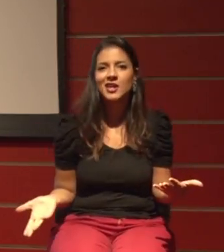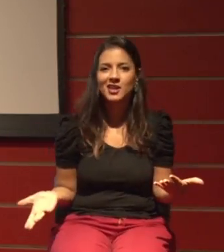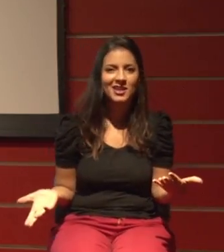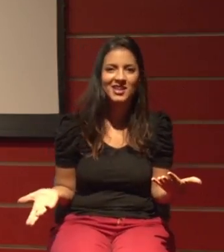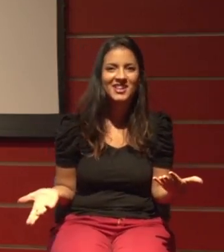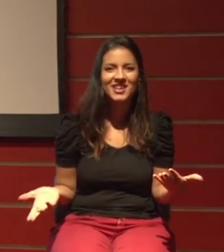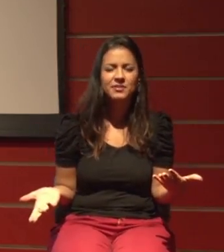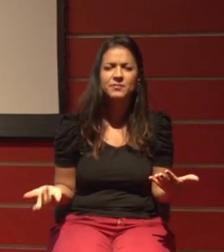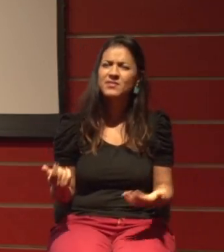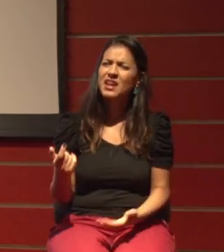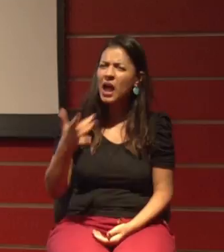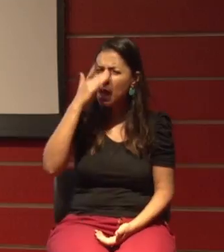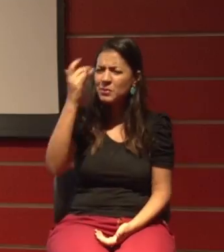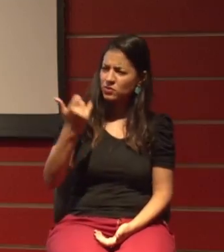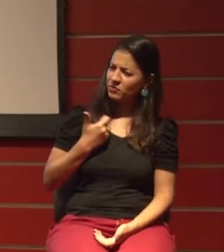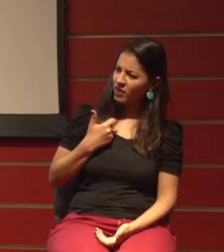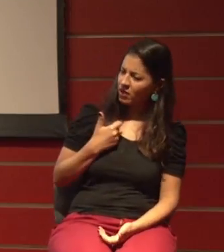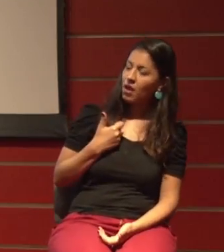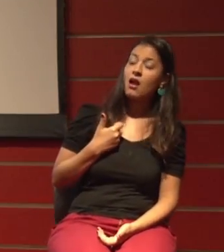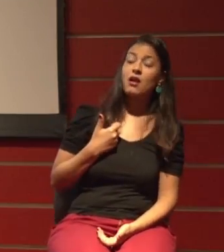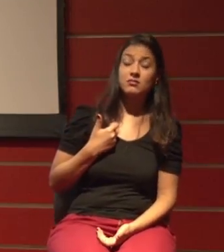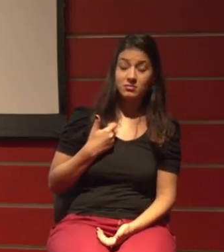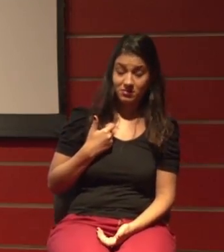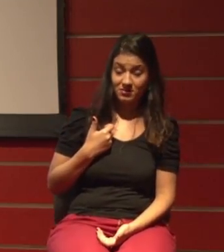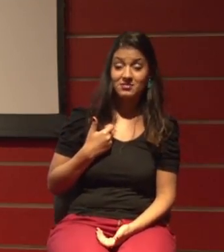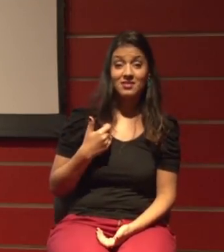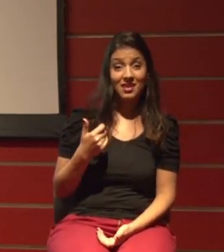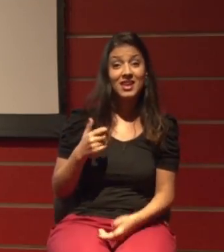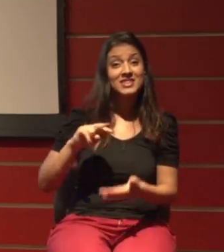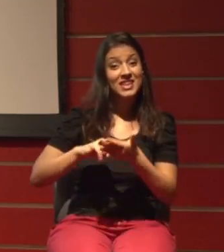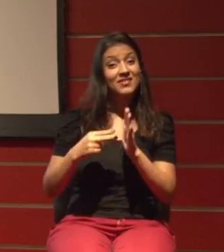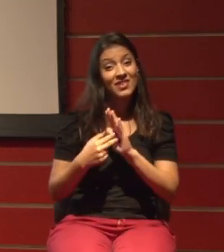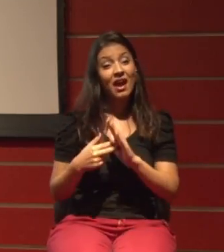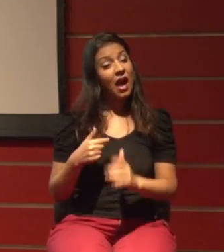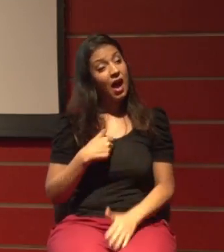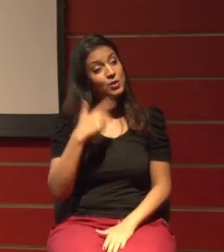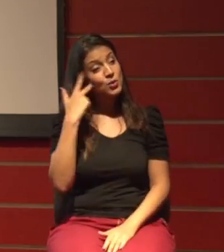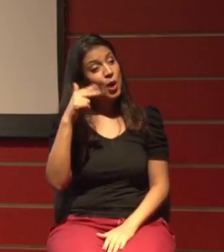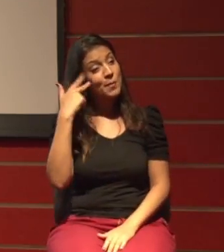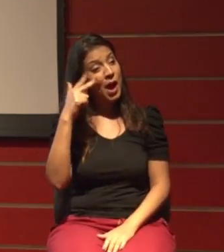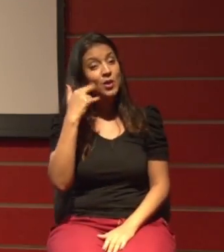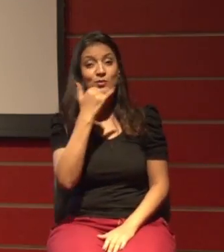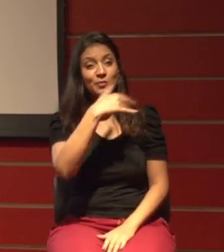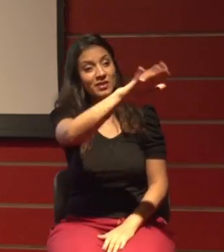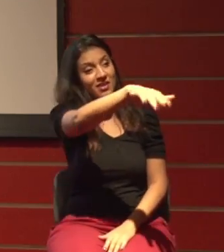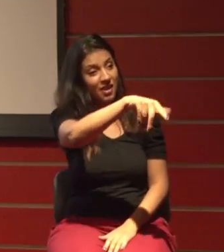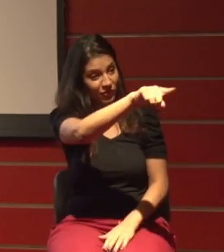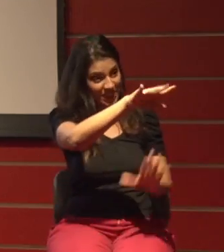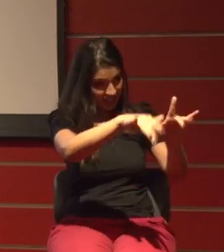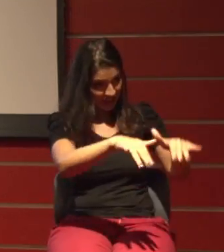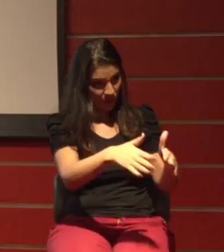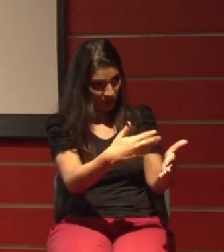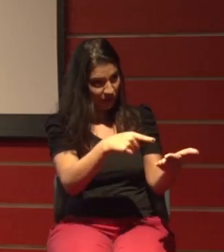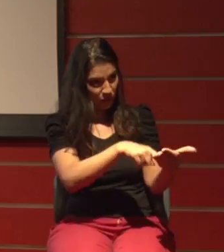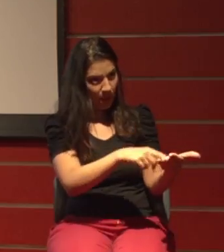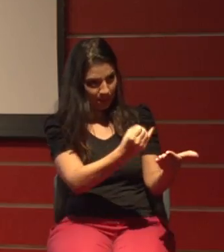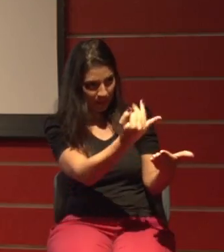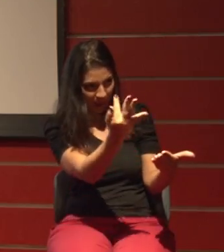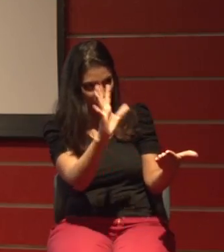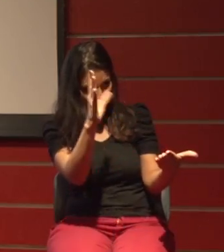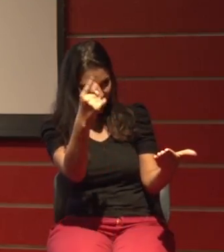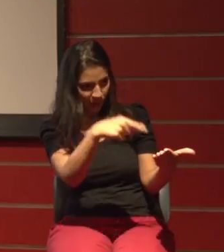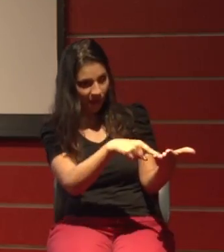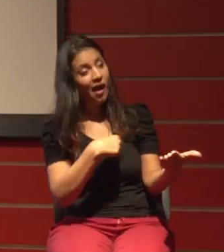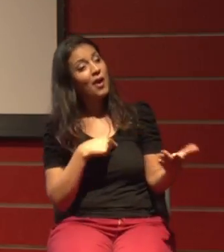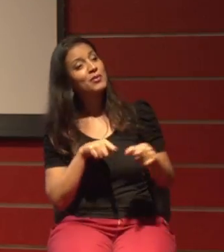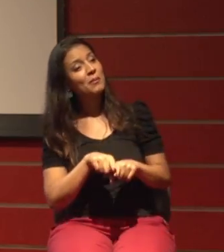para ninguém eu tô vendo escrito aqui ou seja eu também sou então eu quero contar para você que eu também faço isso eu também sou normal eu também